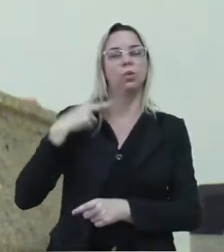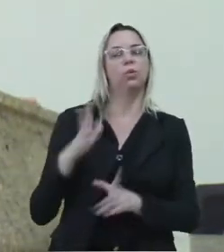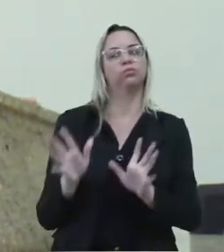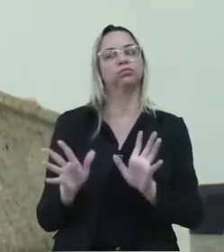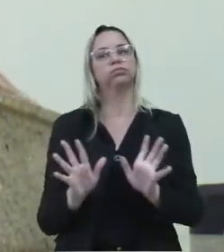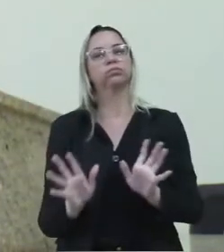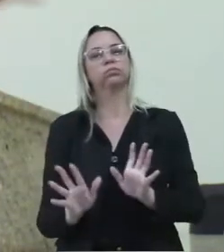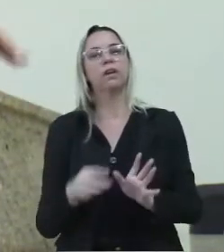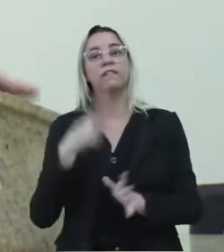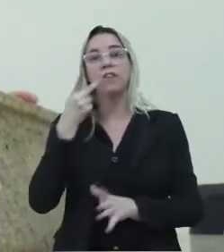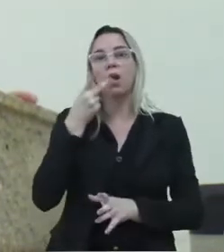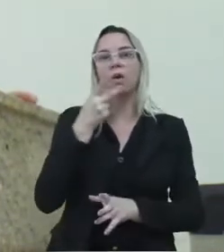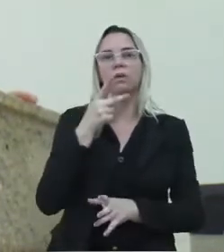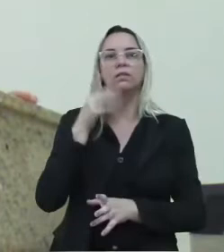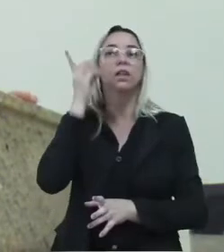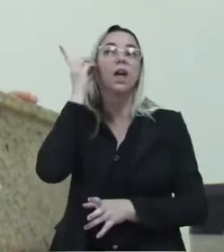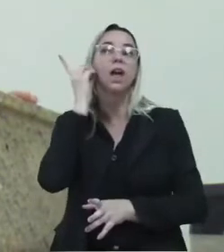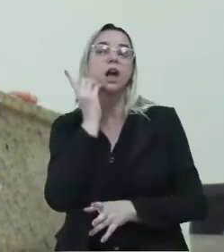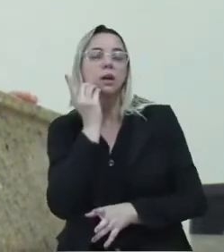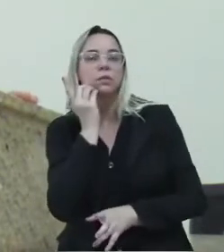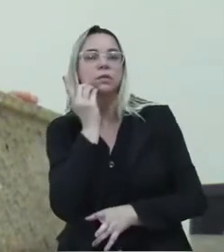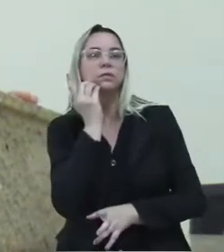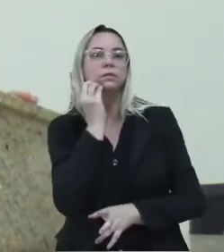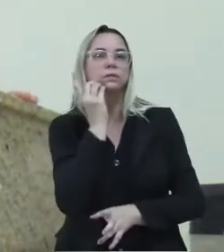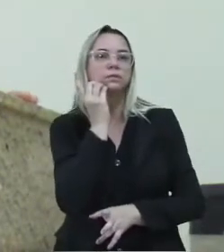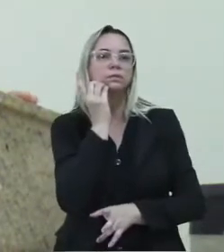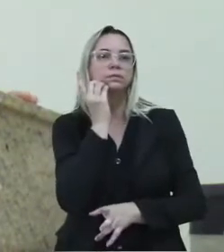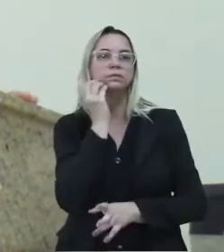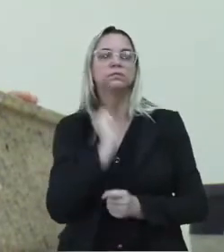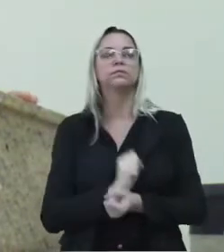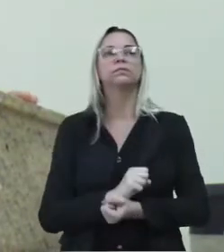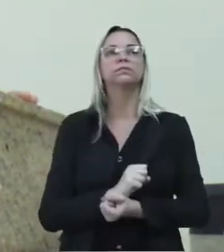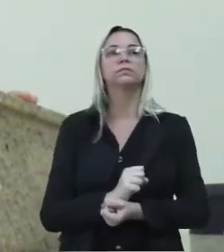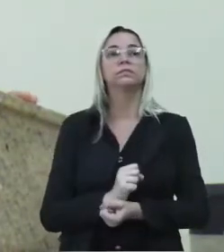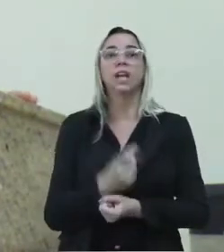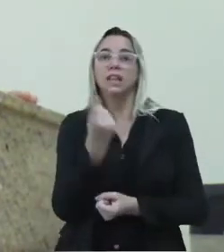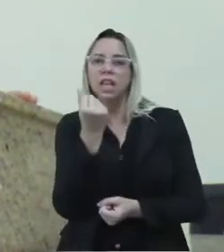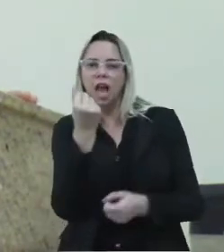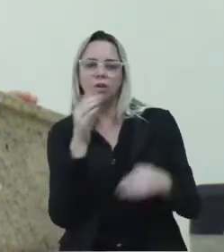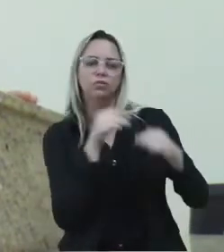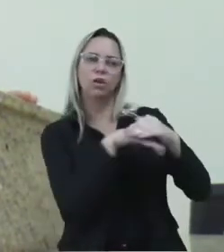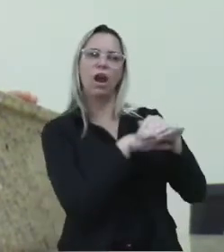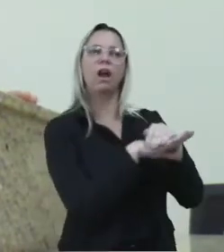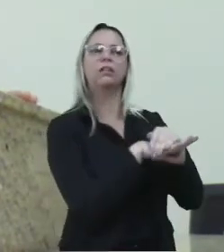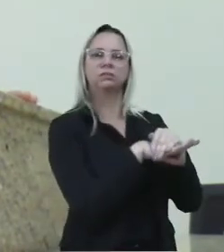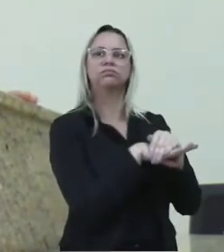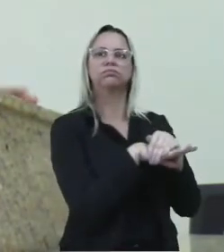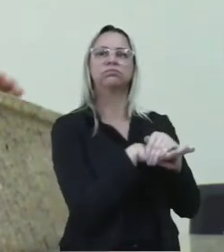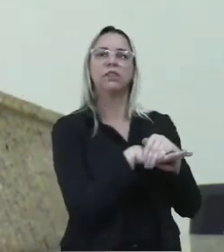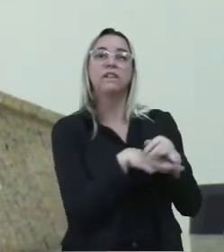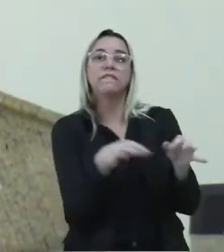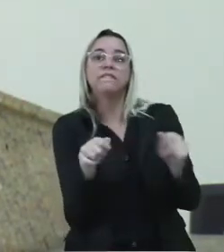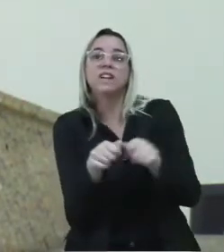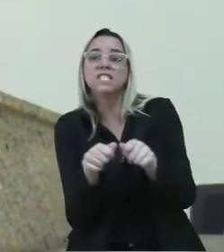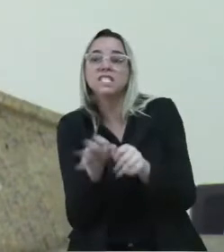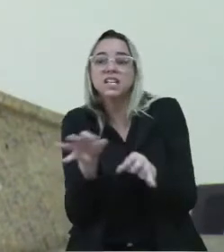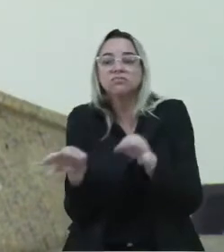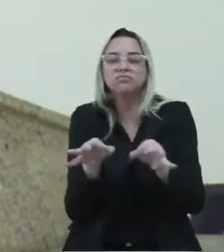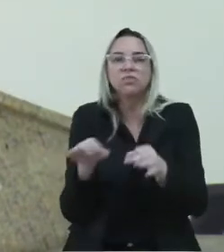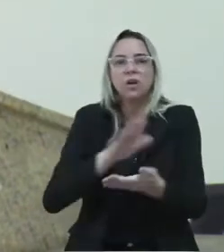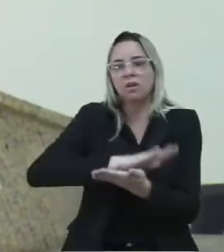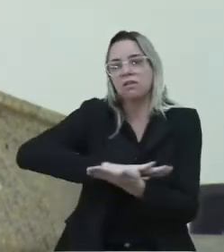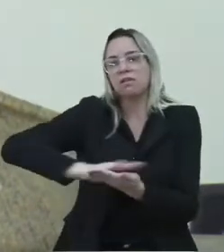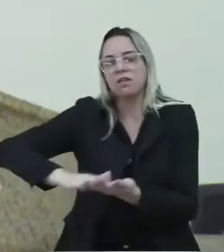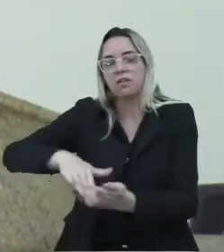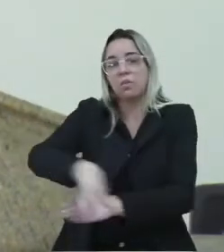a ex-prefeita deixou, Débora Almeida, deixou vários dinheiro em caixa para fazer calçamento. Vereador, não foi dinheiro em